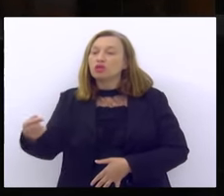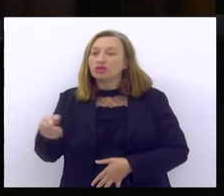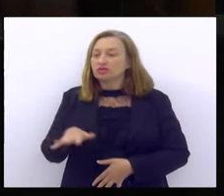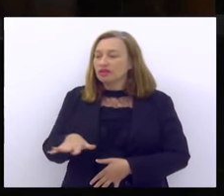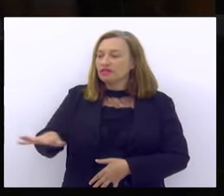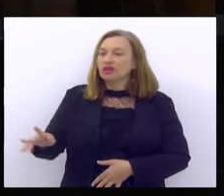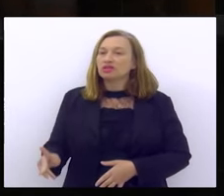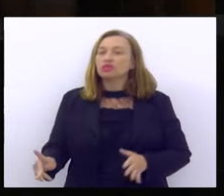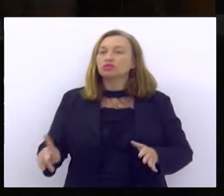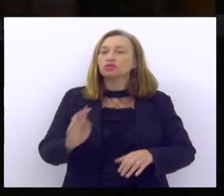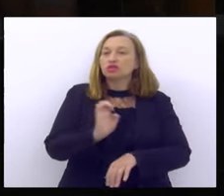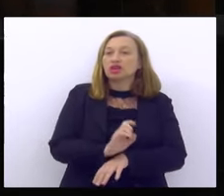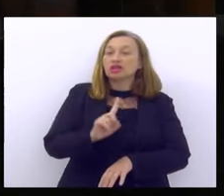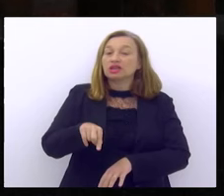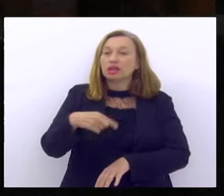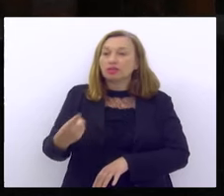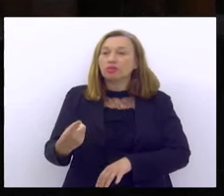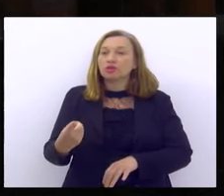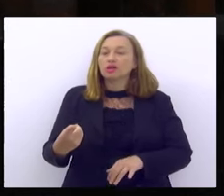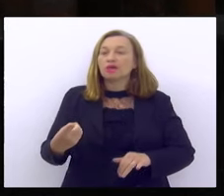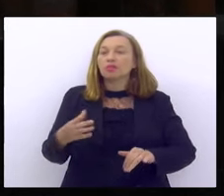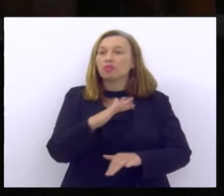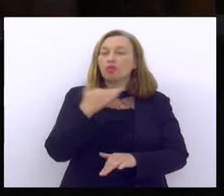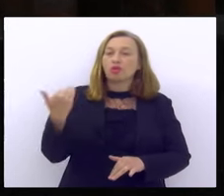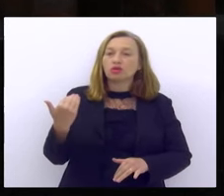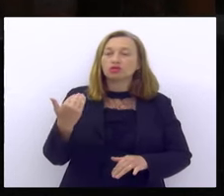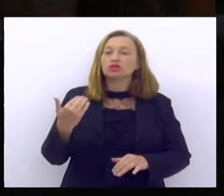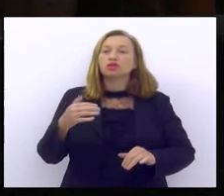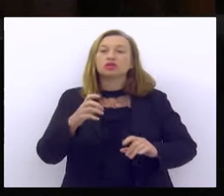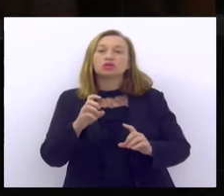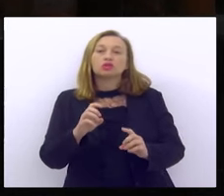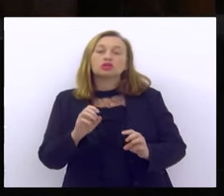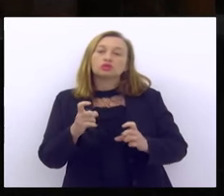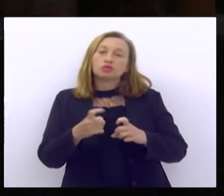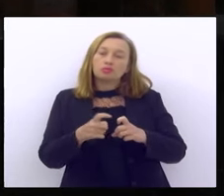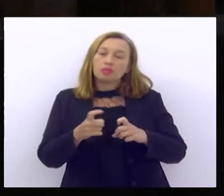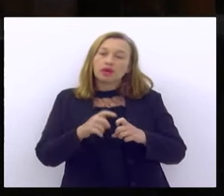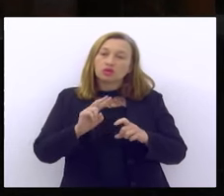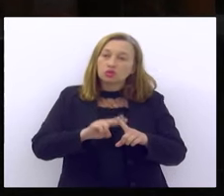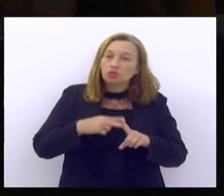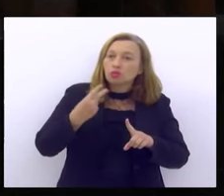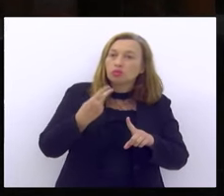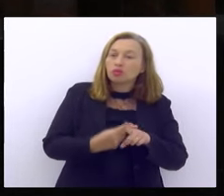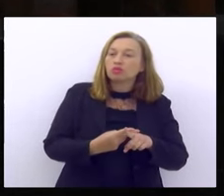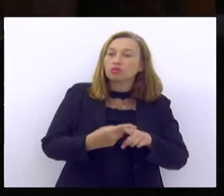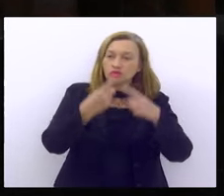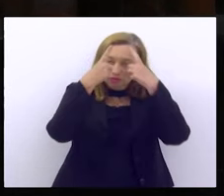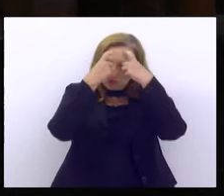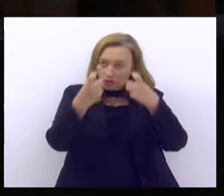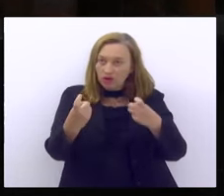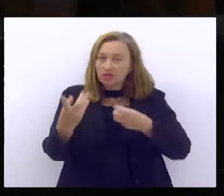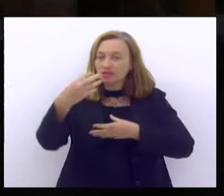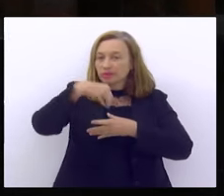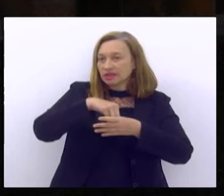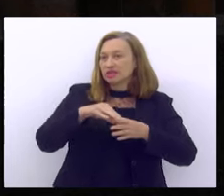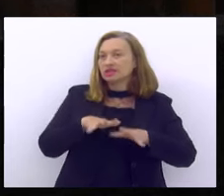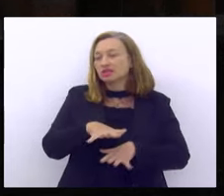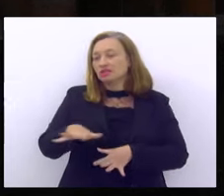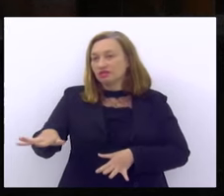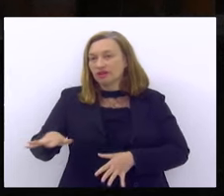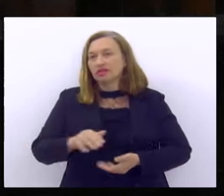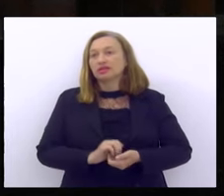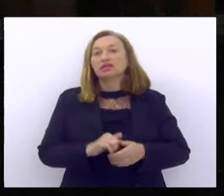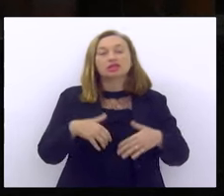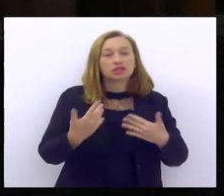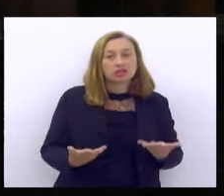que após essa morte dos médicos se desdobrou numa enorme violência para dentro das favelas.